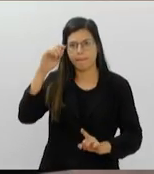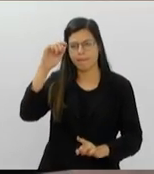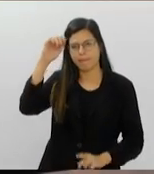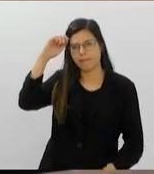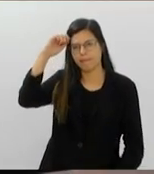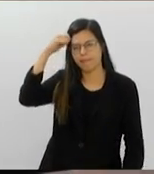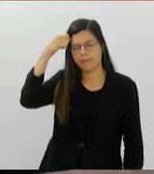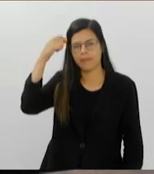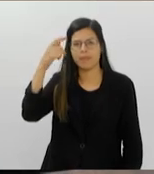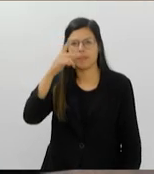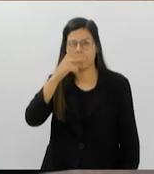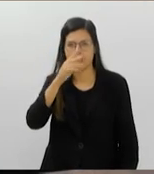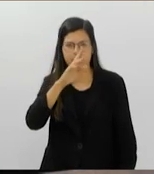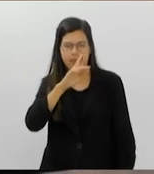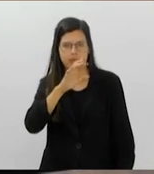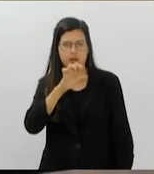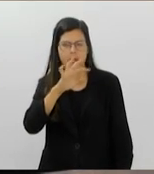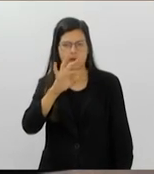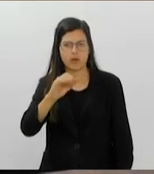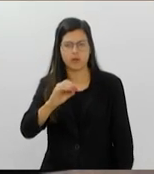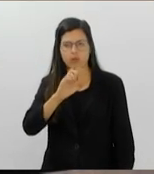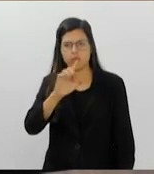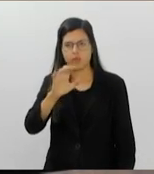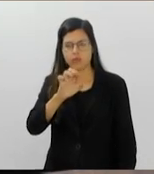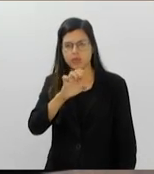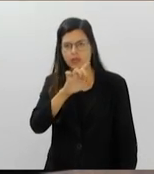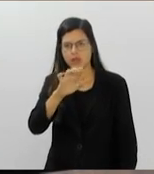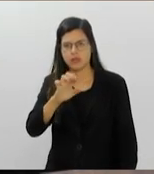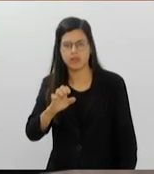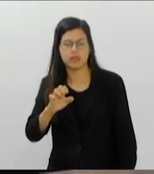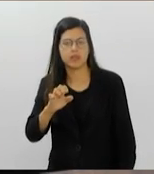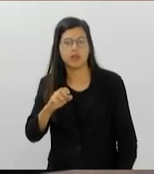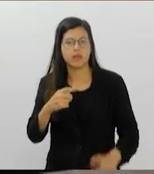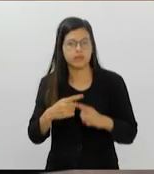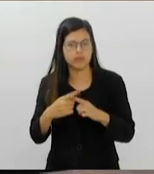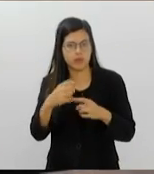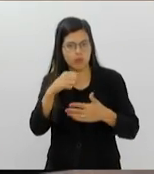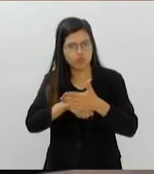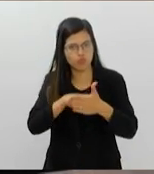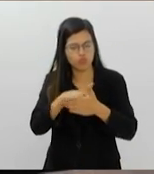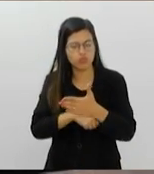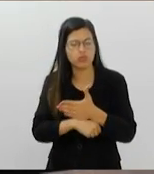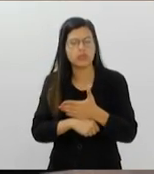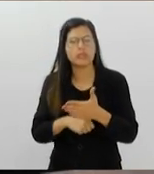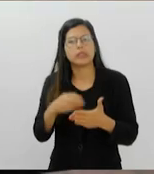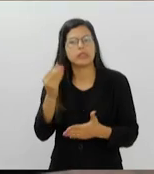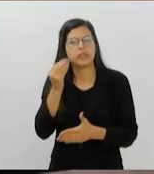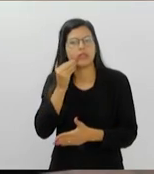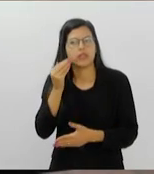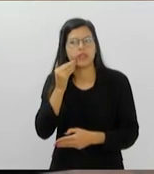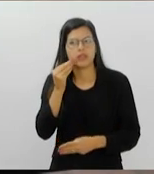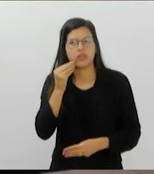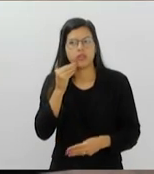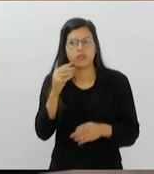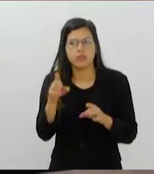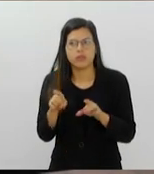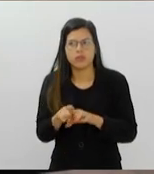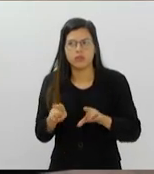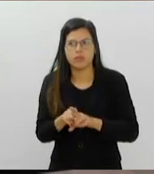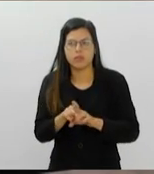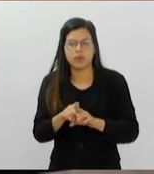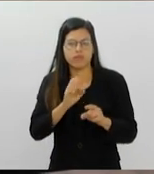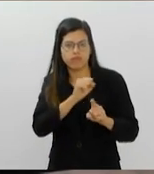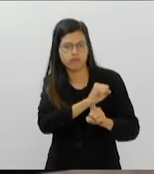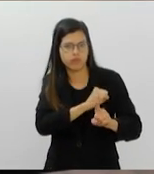pela luta que ele faz de capacitação e de tentativa de aglutinar a